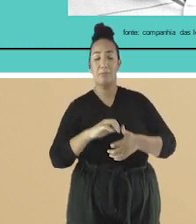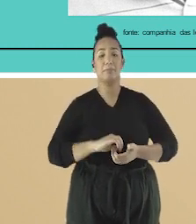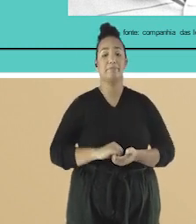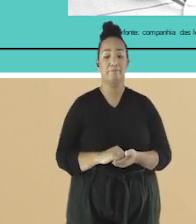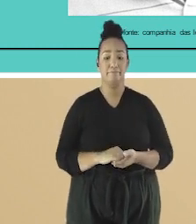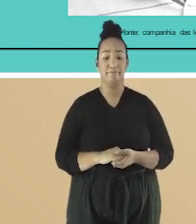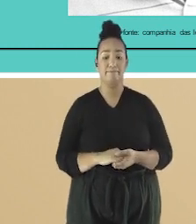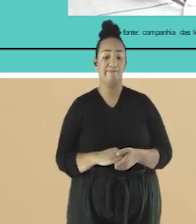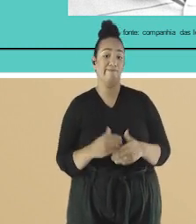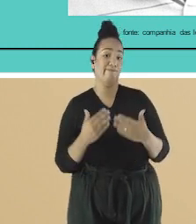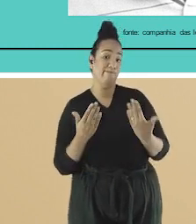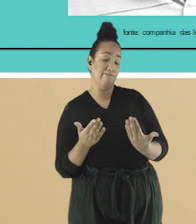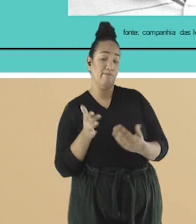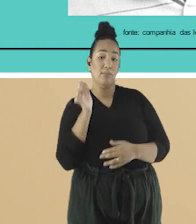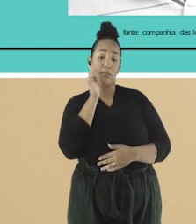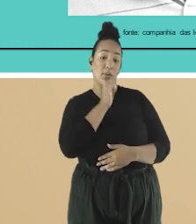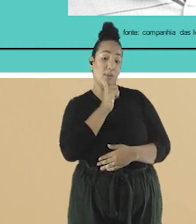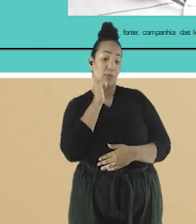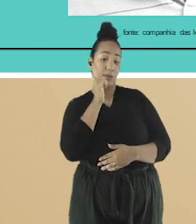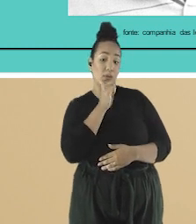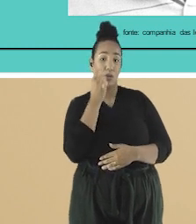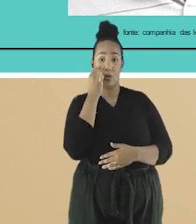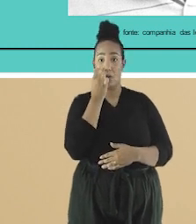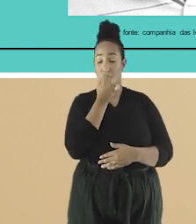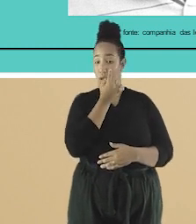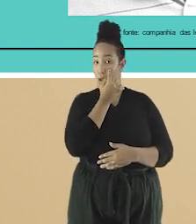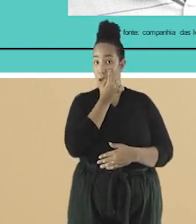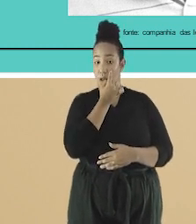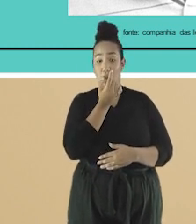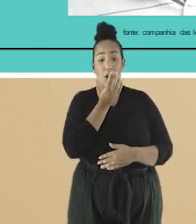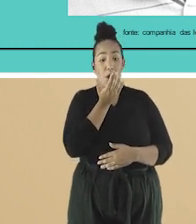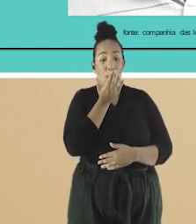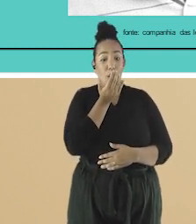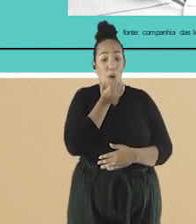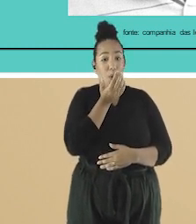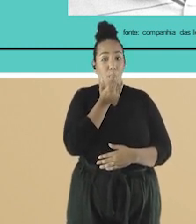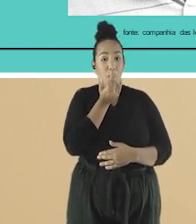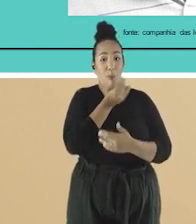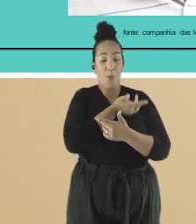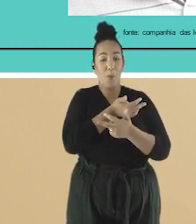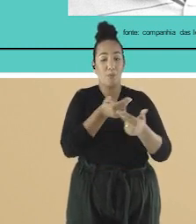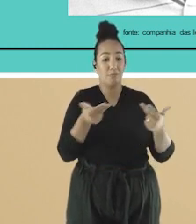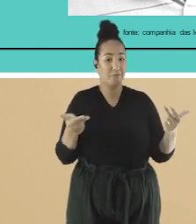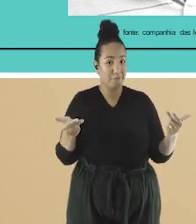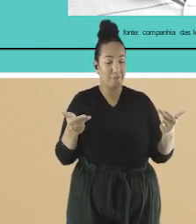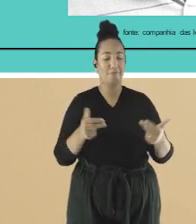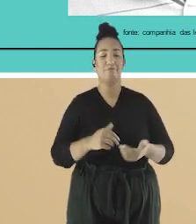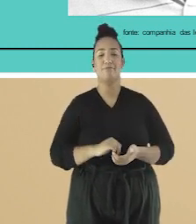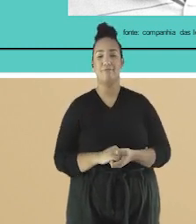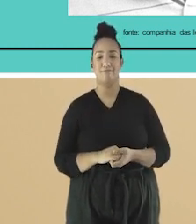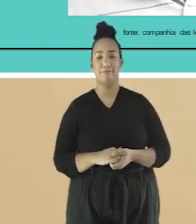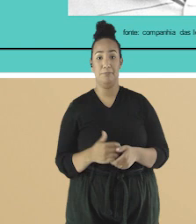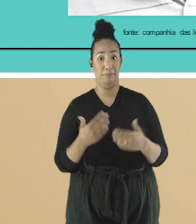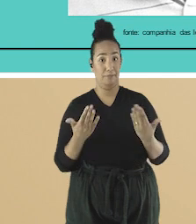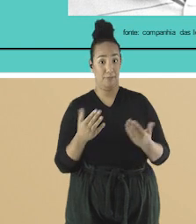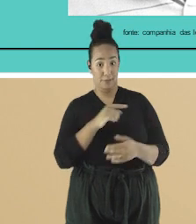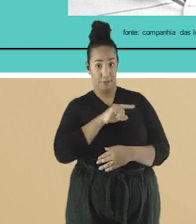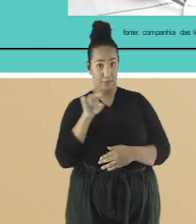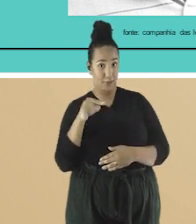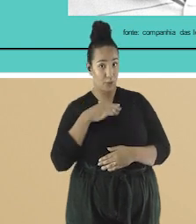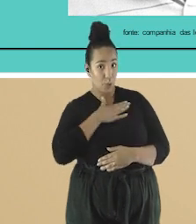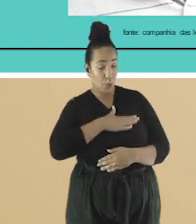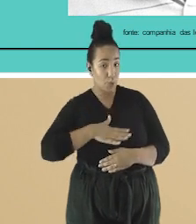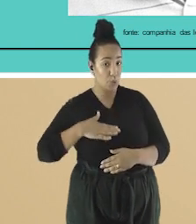carro. Então, a menina dos olhos comeria até bolo esportivo e bala de revólver. E aí, vocês